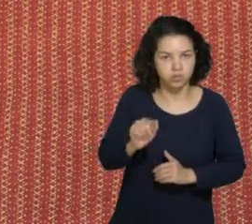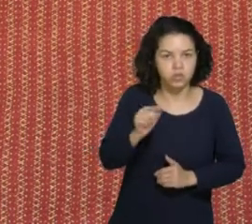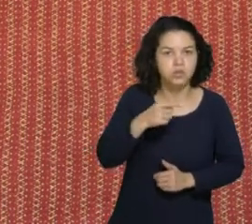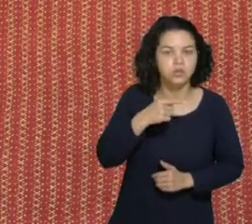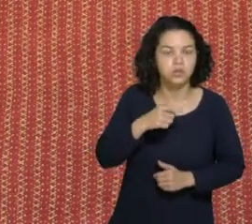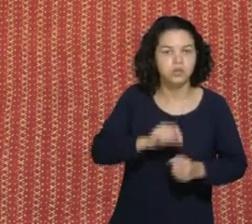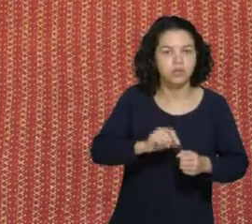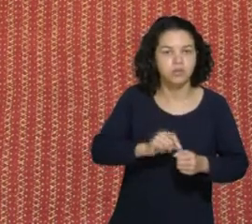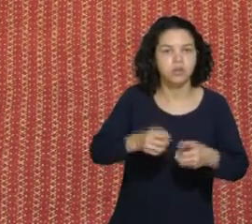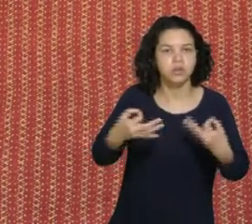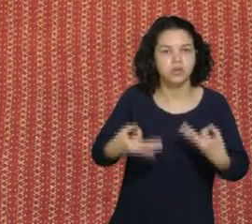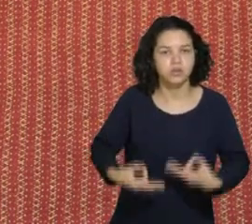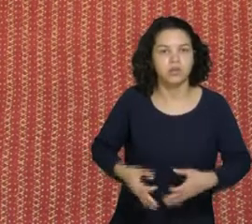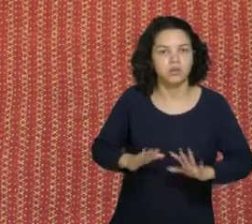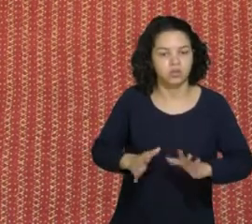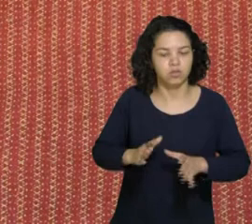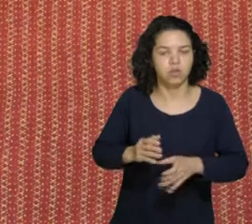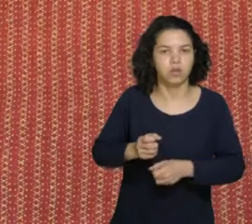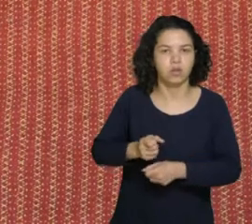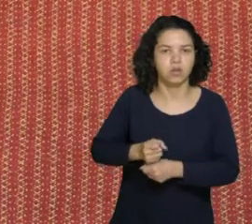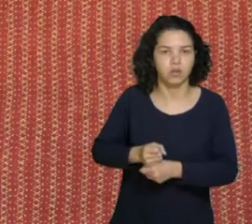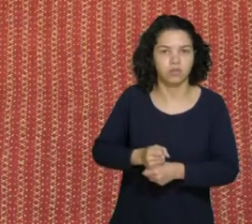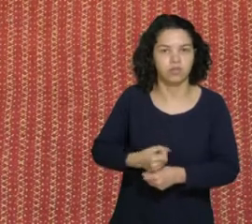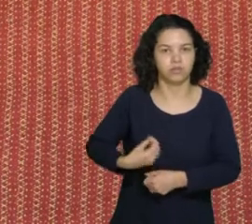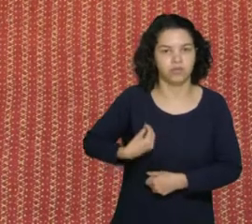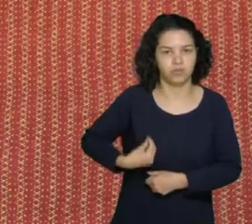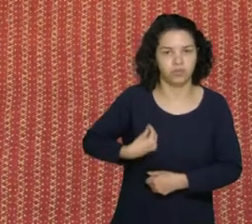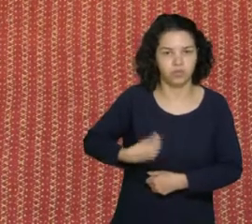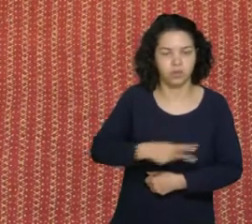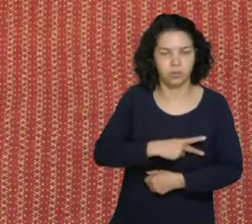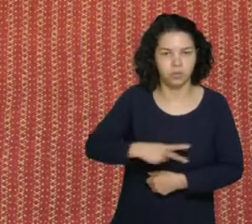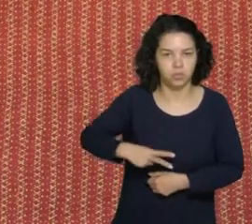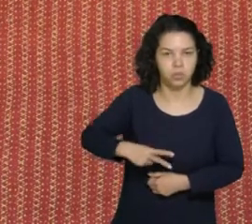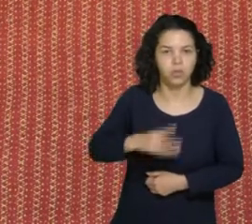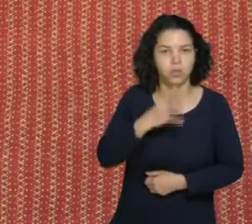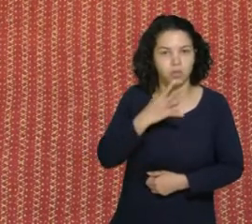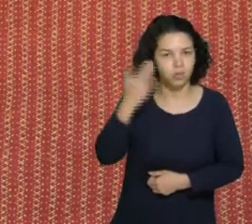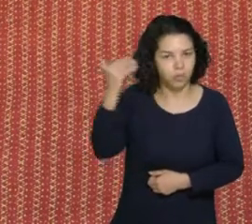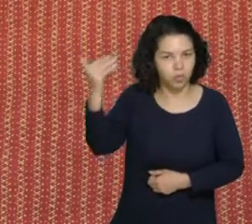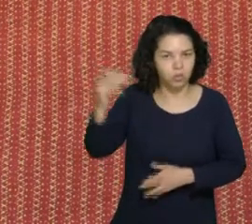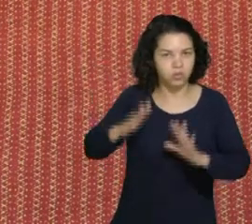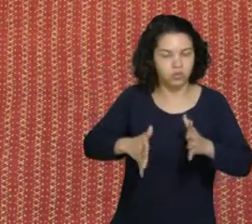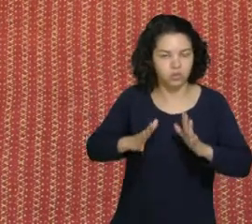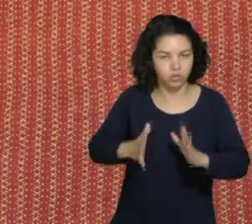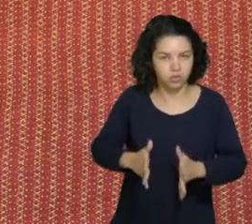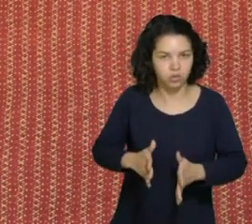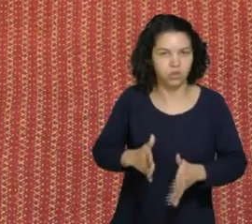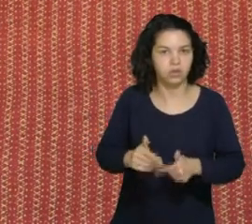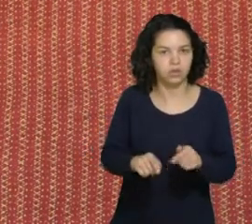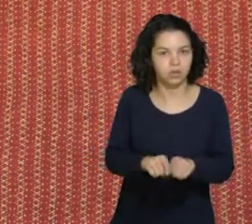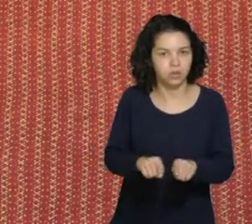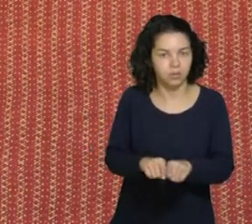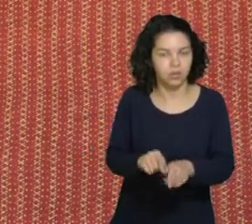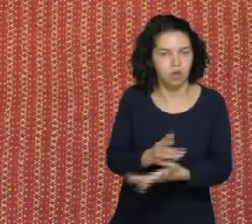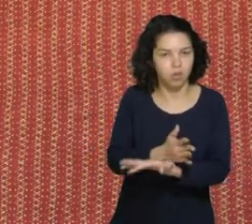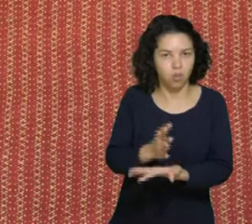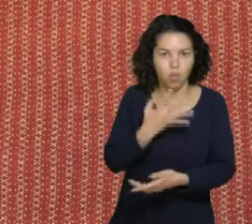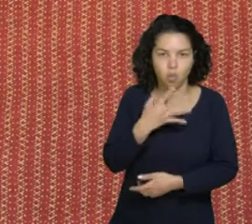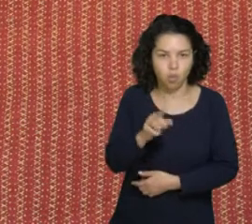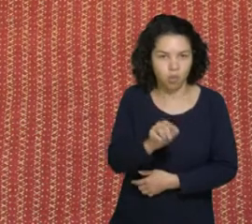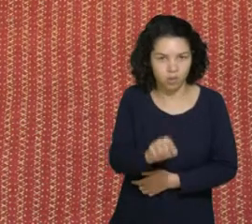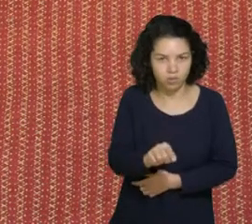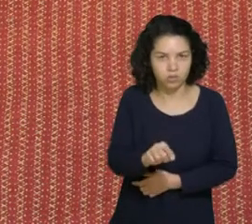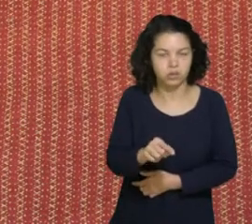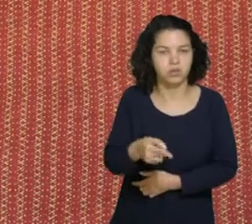porque já tem uma vida muito grande dentro uma vida pública né é muito conhecida mas também para quem ainda não conhece os